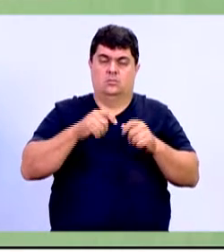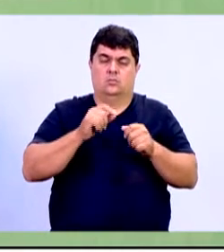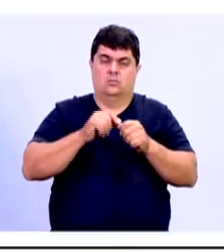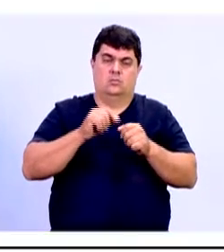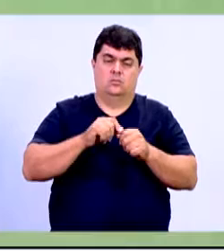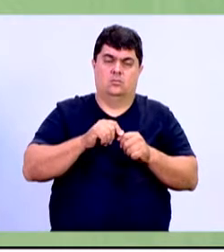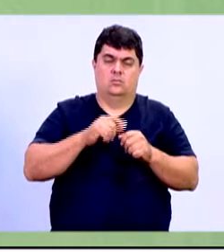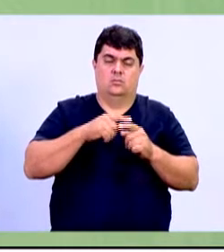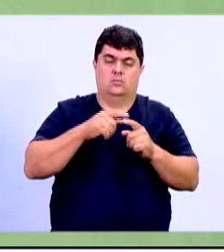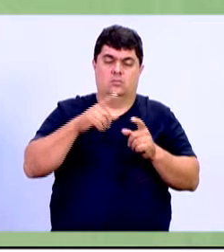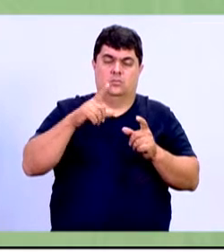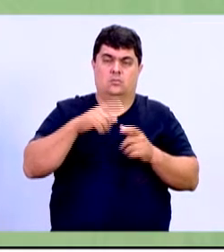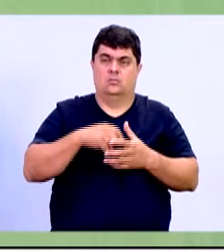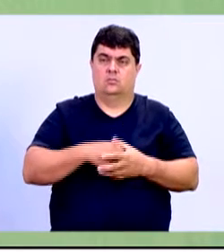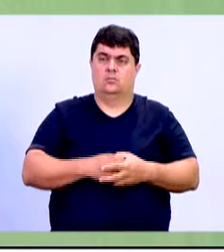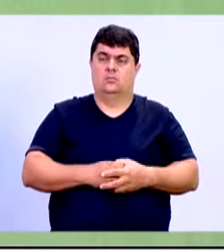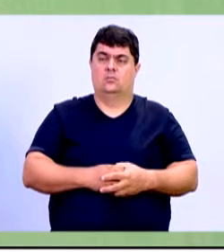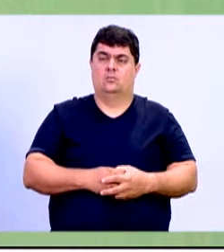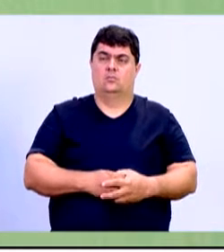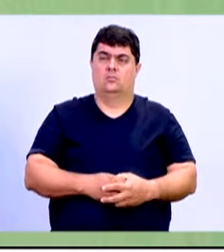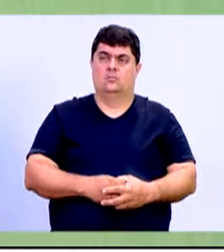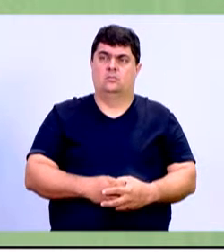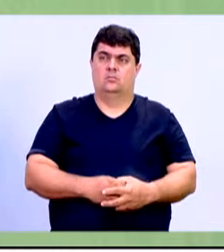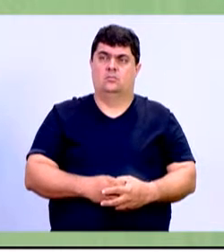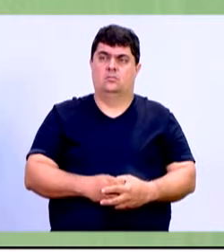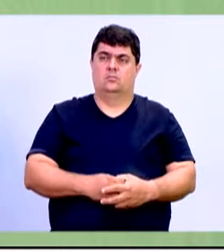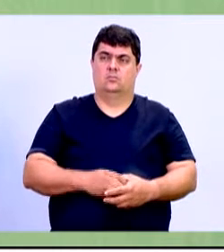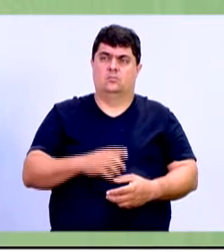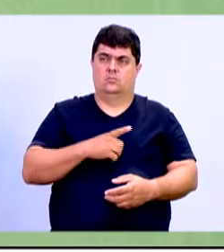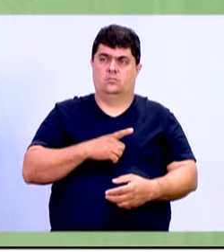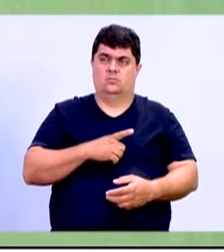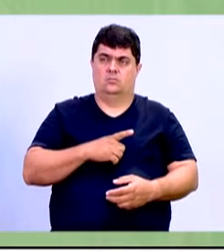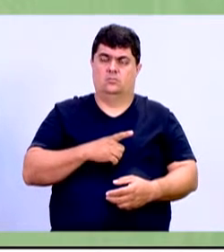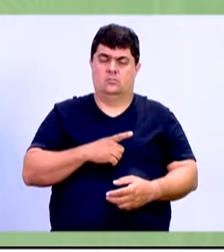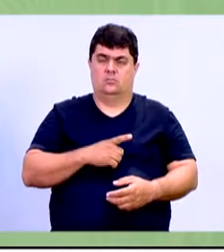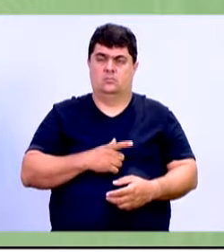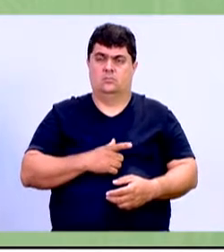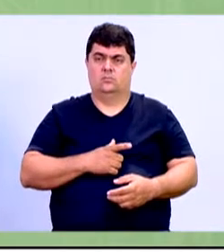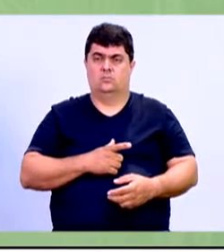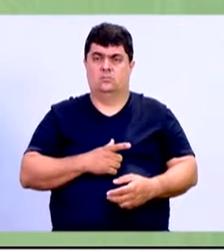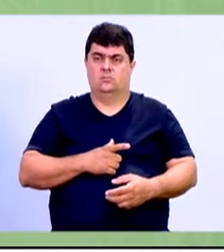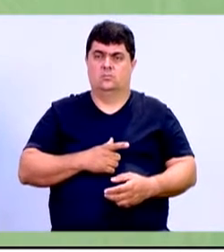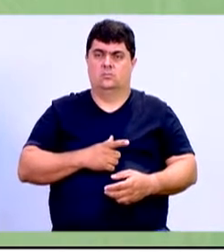3 tipos de dispositivo. Tá? E aqui temos